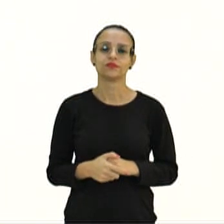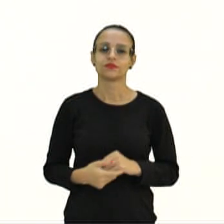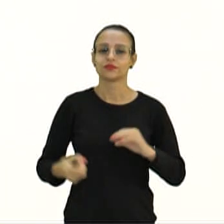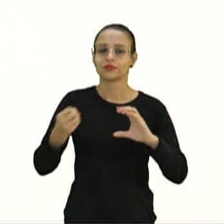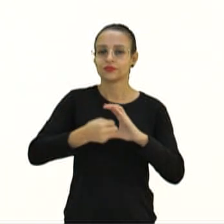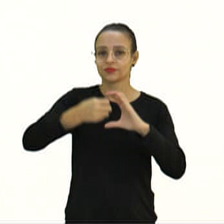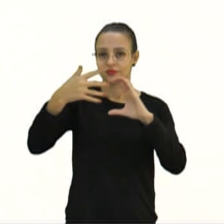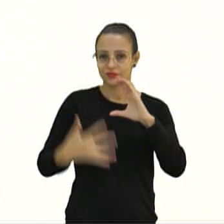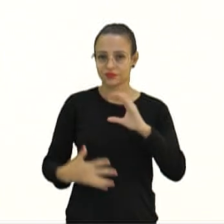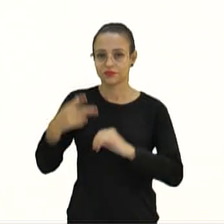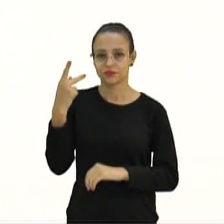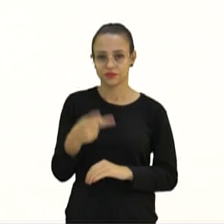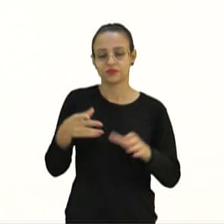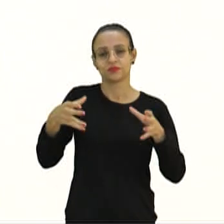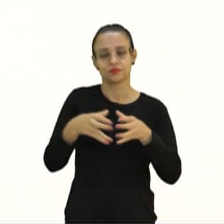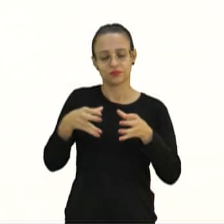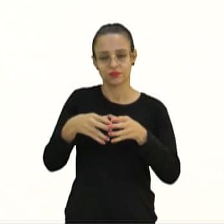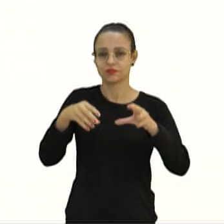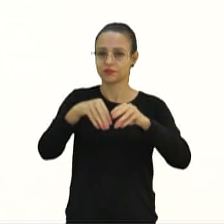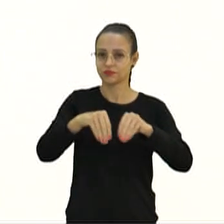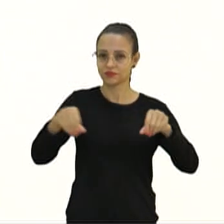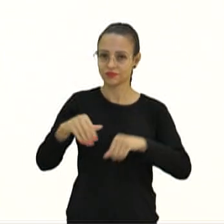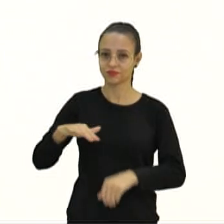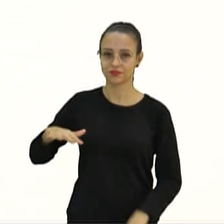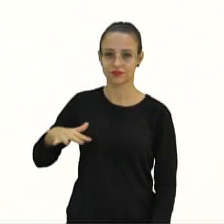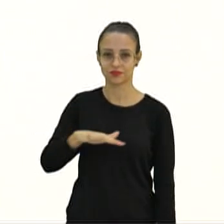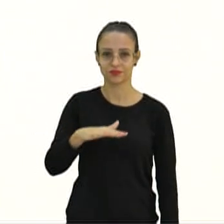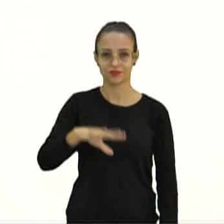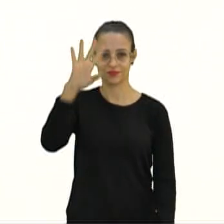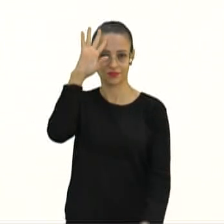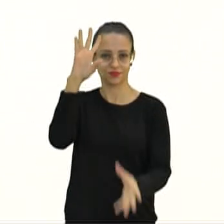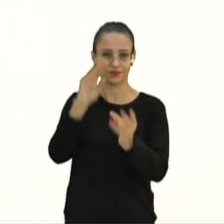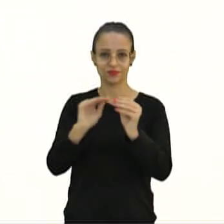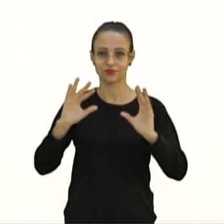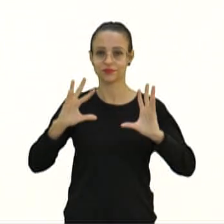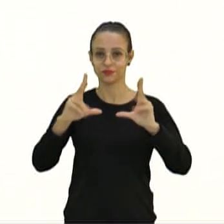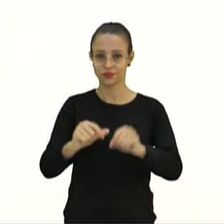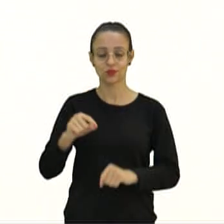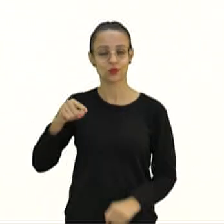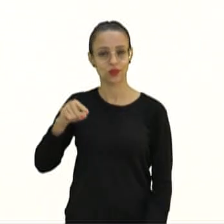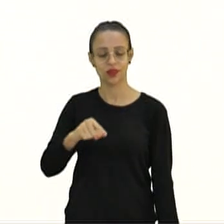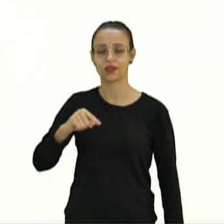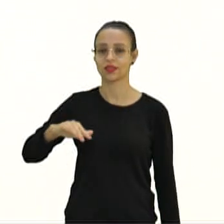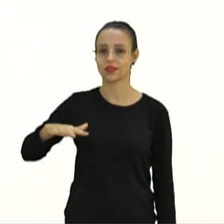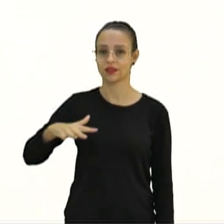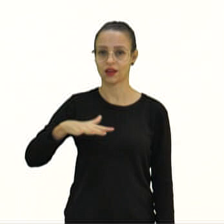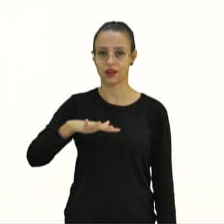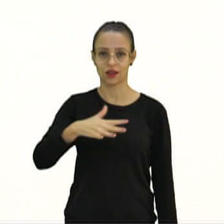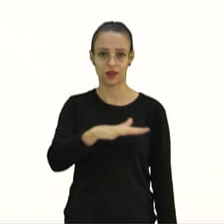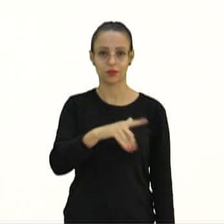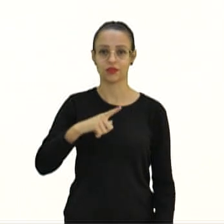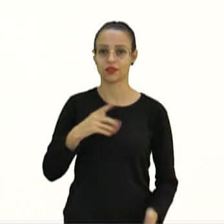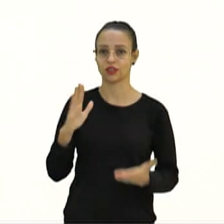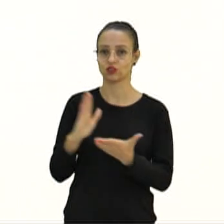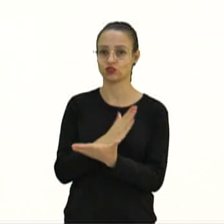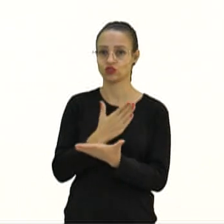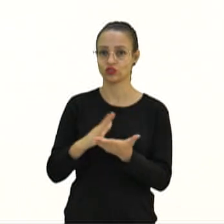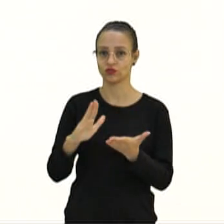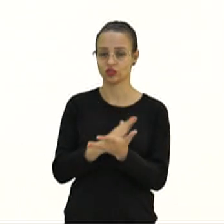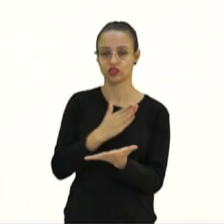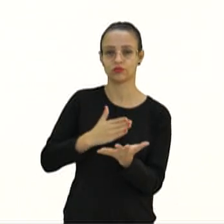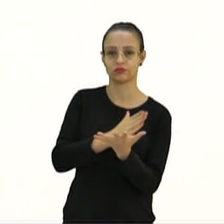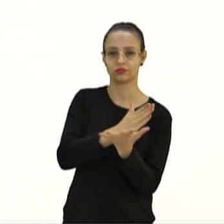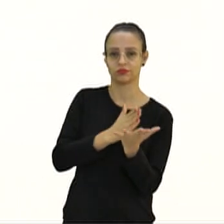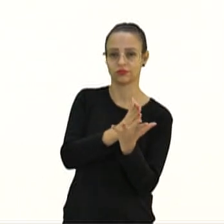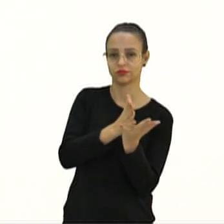Quanto às características desses animais, vamos entender tudo hoje. Os répteis eles estão divididos de maneira bem mais ampla no